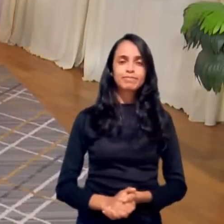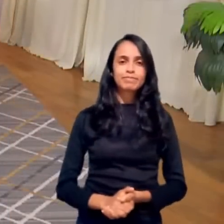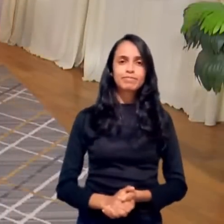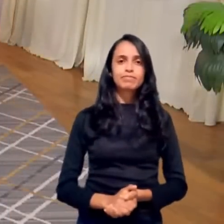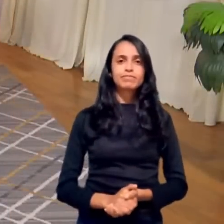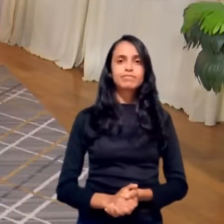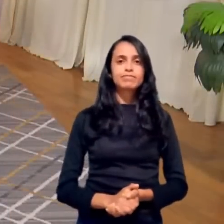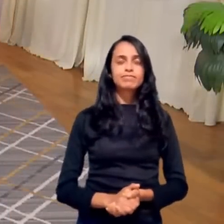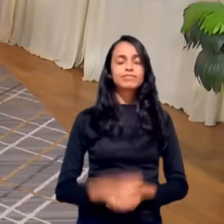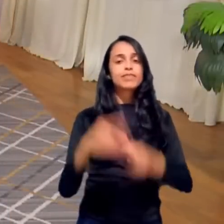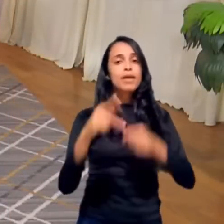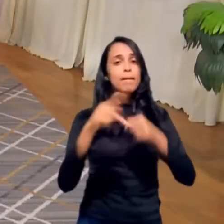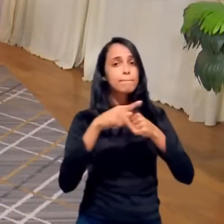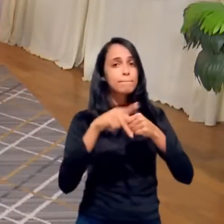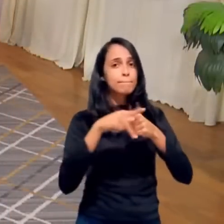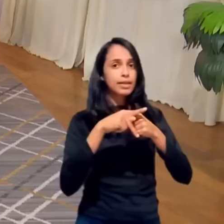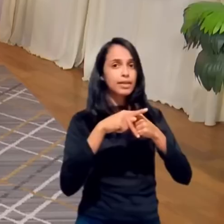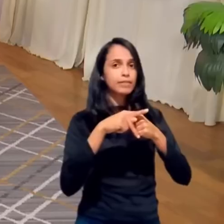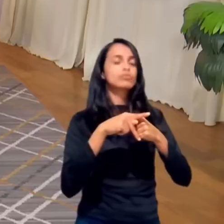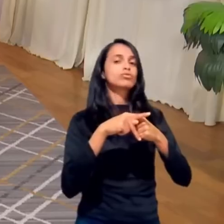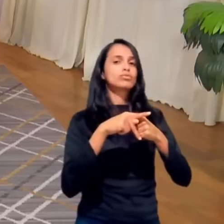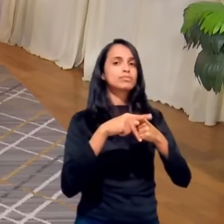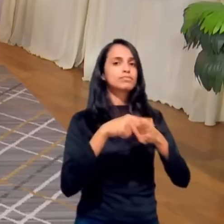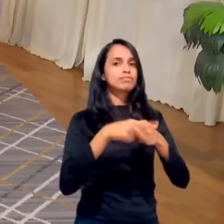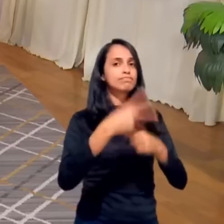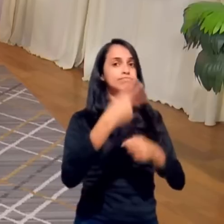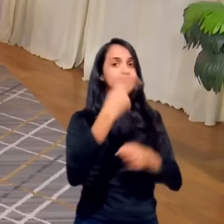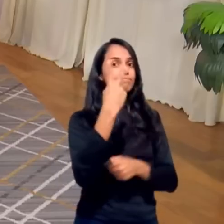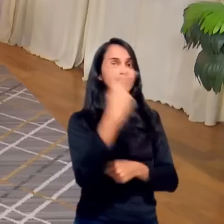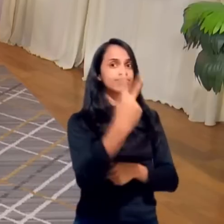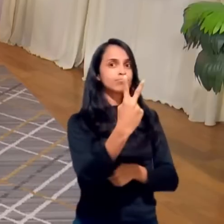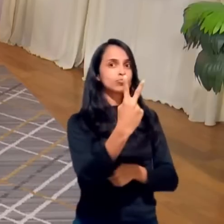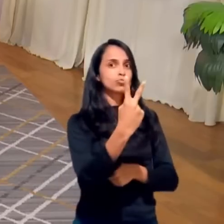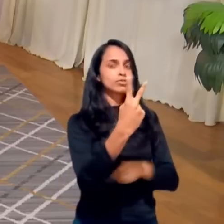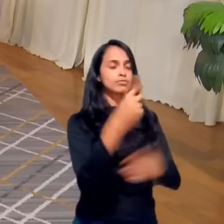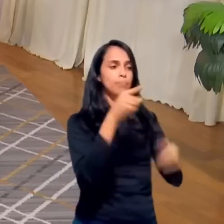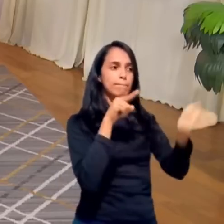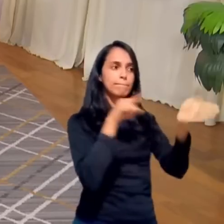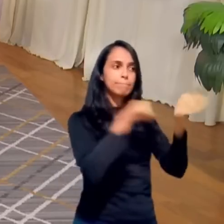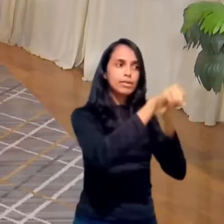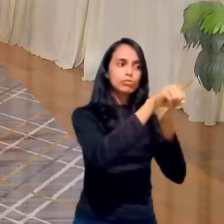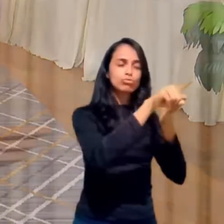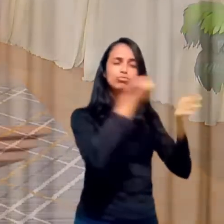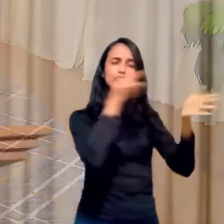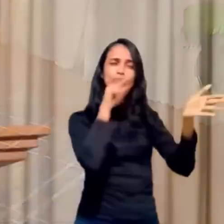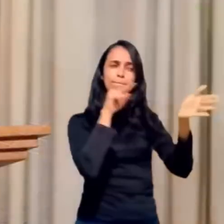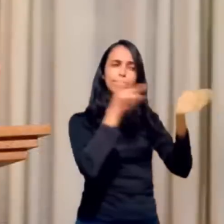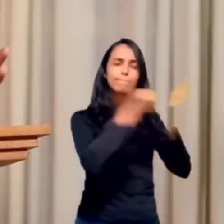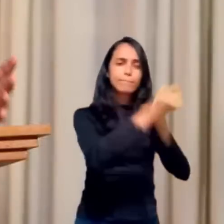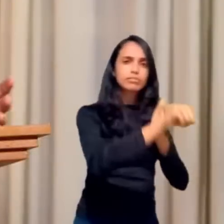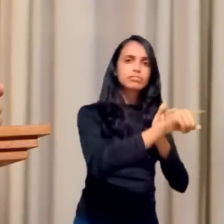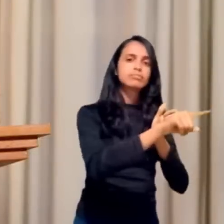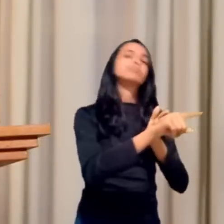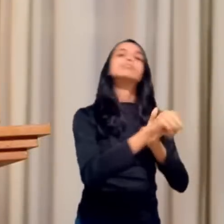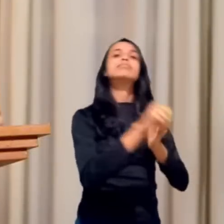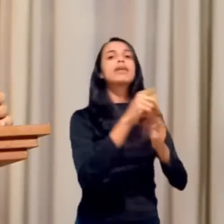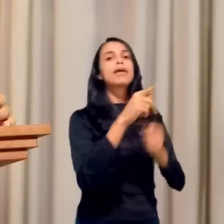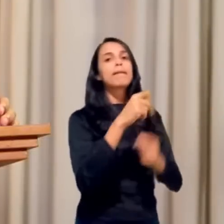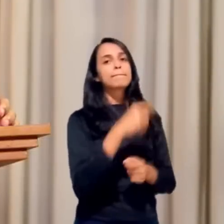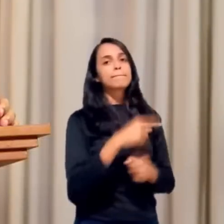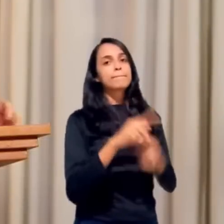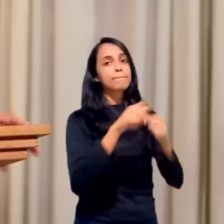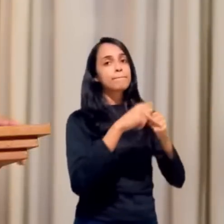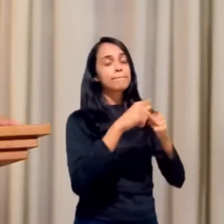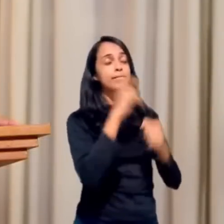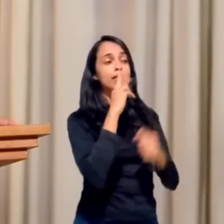Pedro foi interrogado pela segunda vez. E ele responde: Sim, Senhor, tu sabes